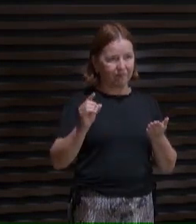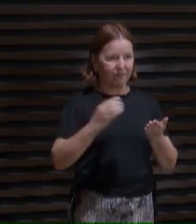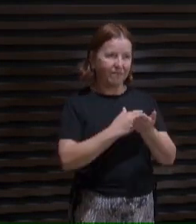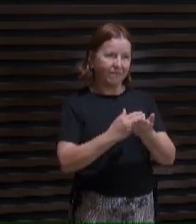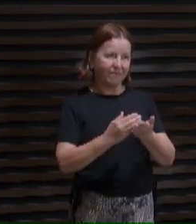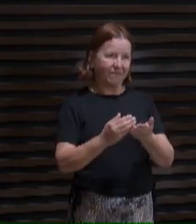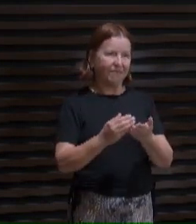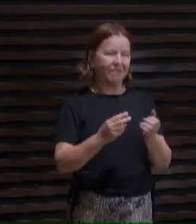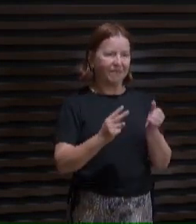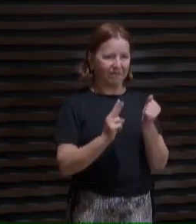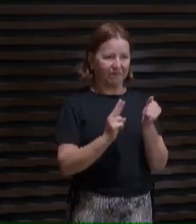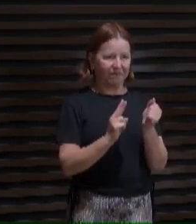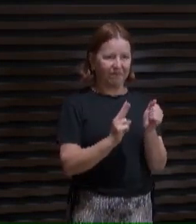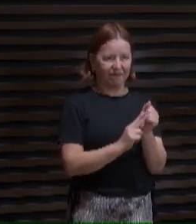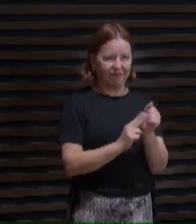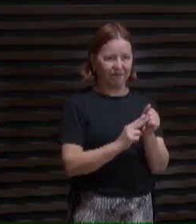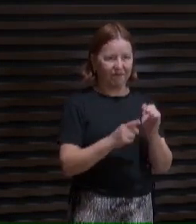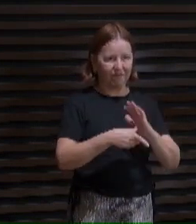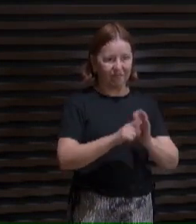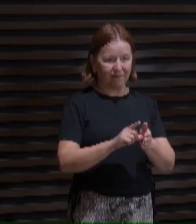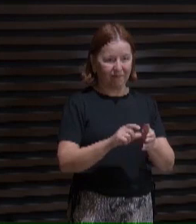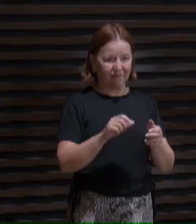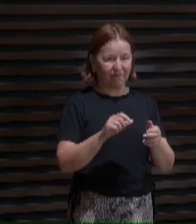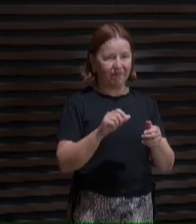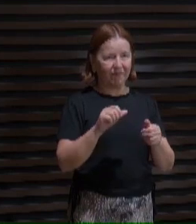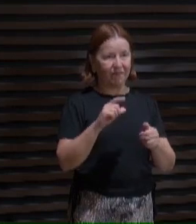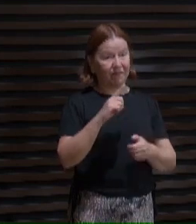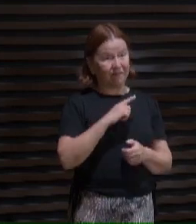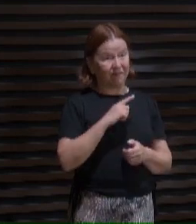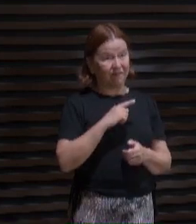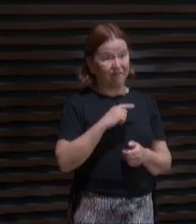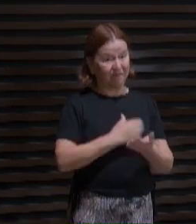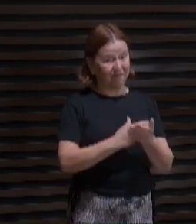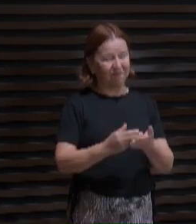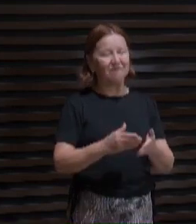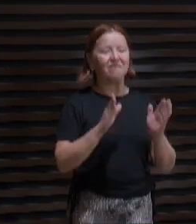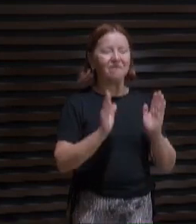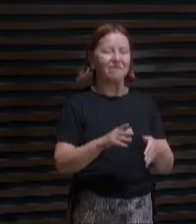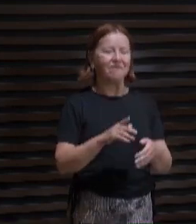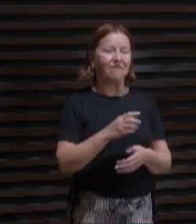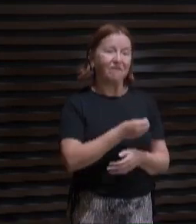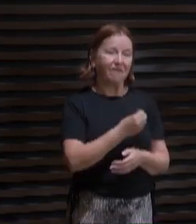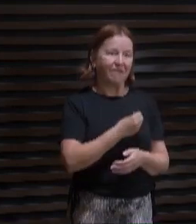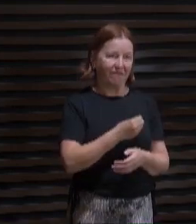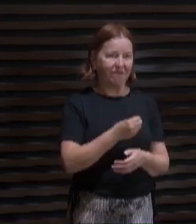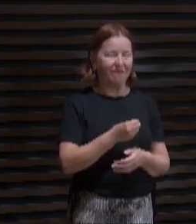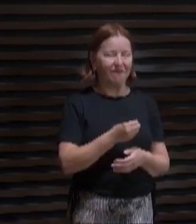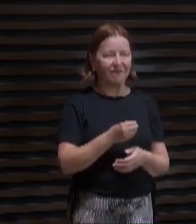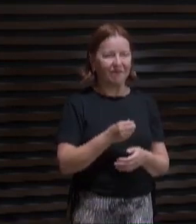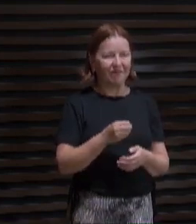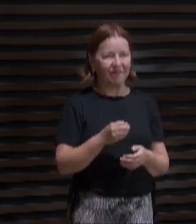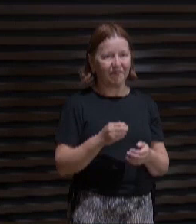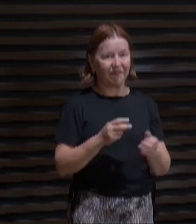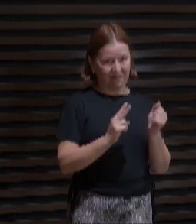Verbo. Antes que houvesse princípio, já havia o Verbo. Esse deveria ser o primeiro